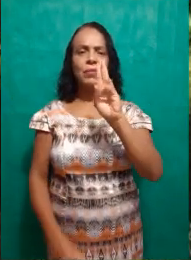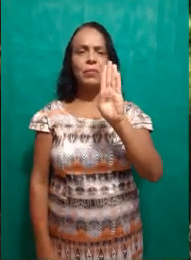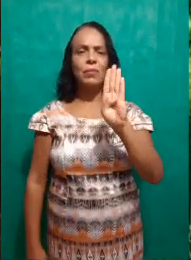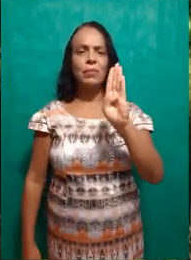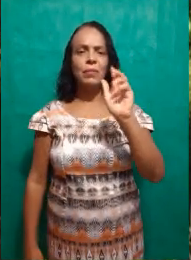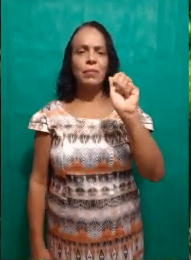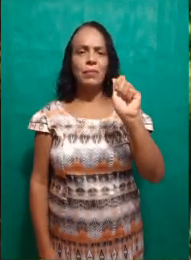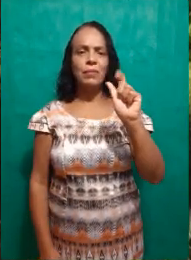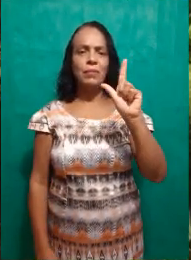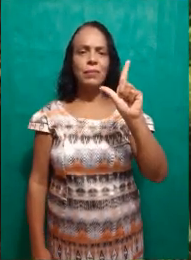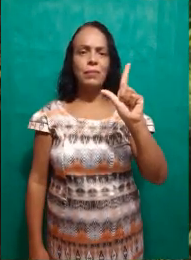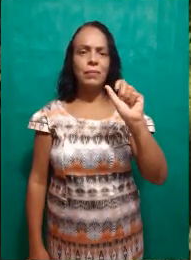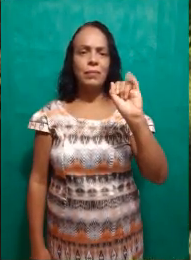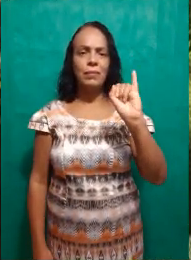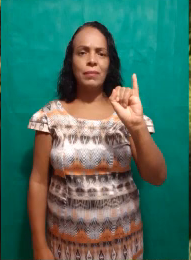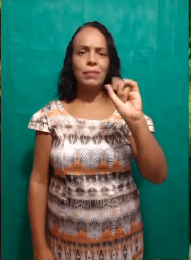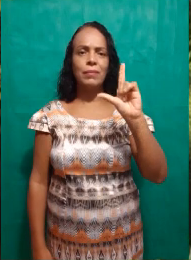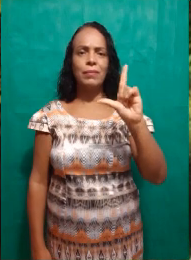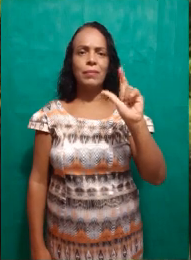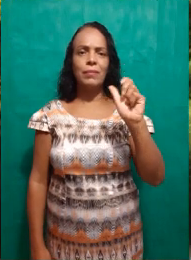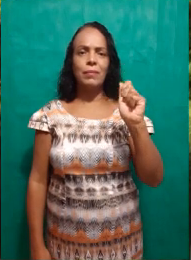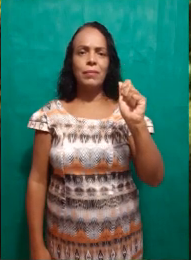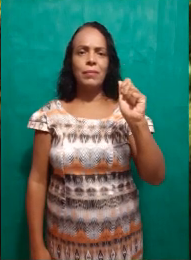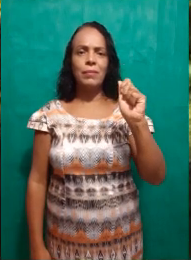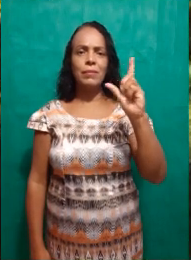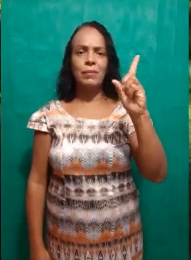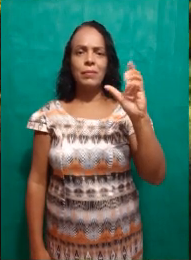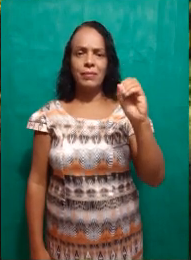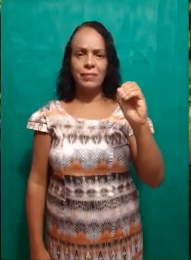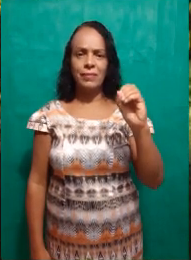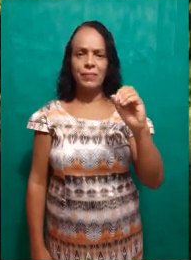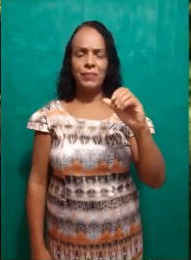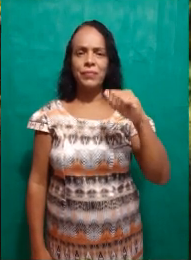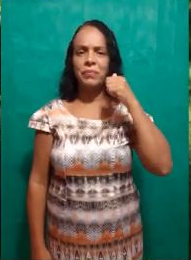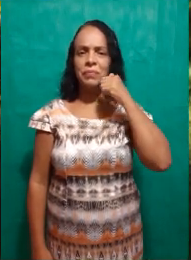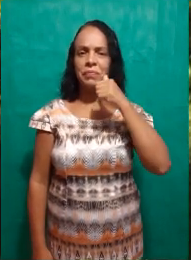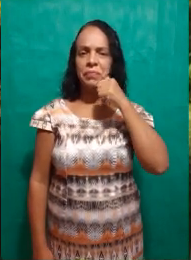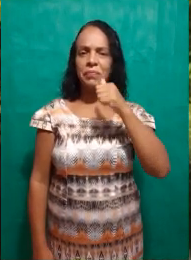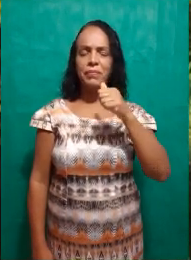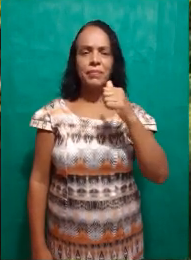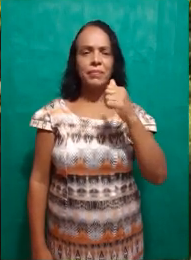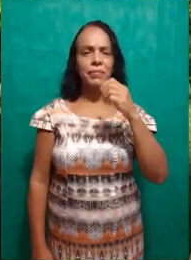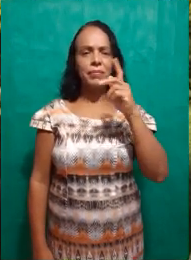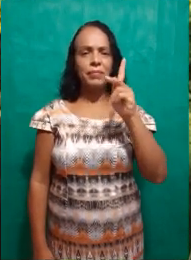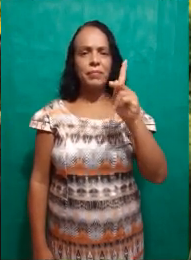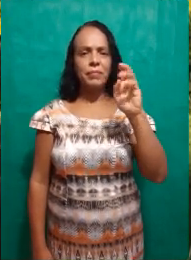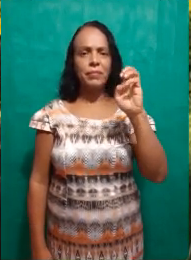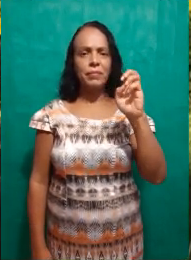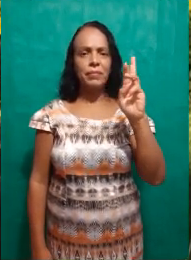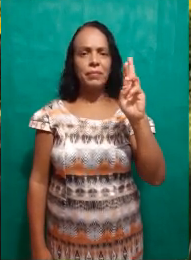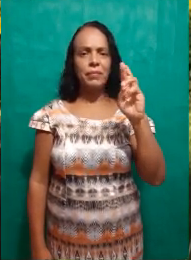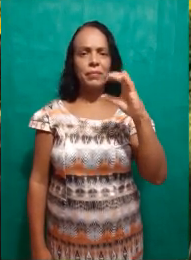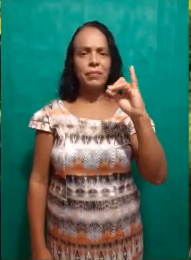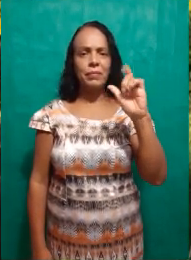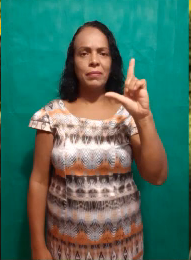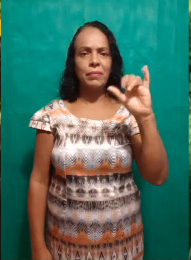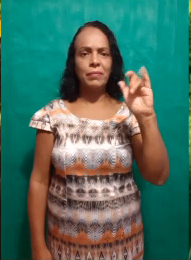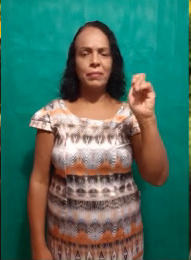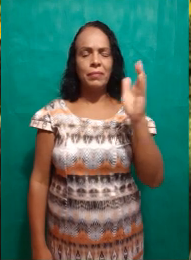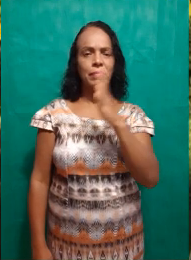Me relatou Persília Matos que num dos trabalhos do mestre, a